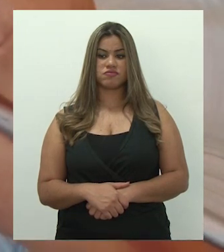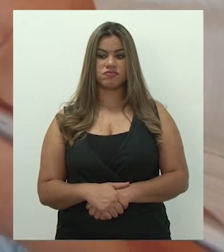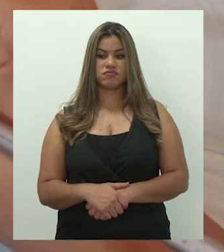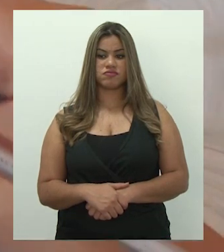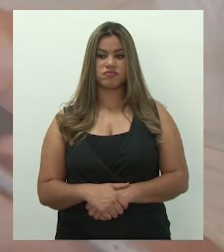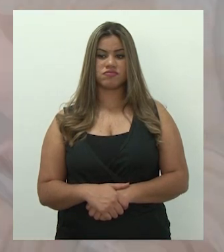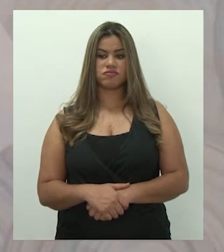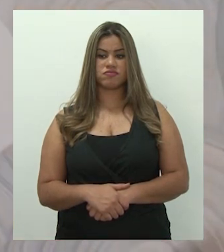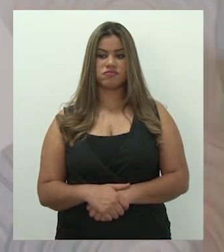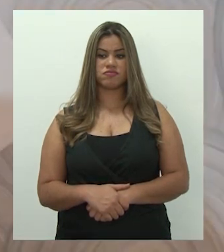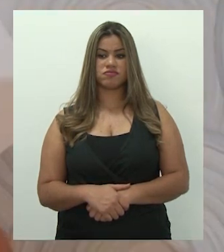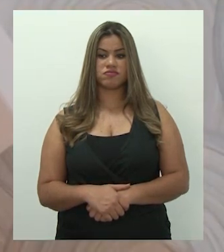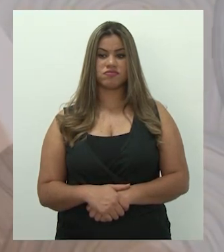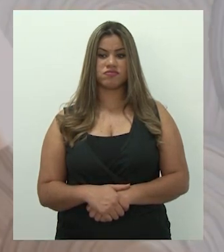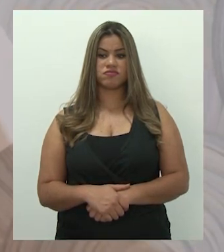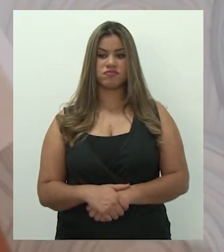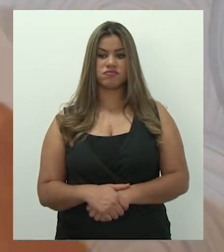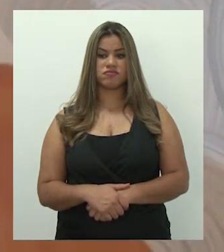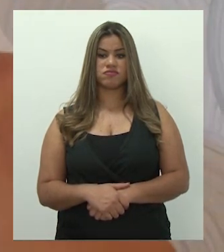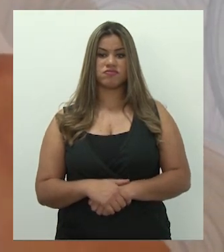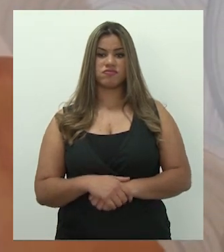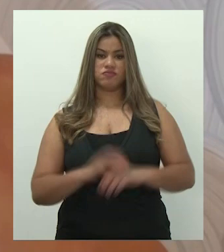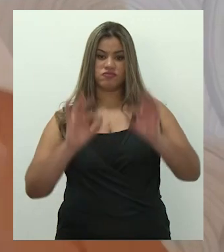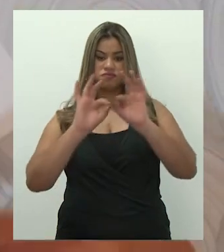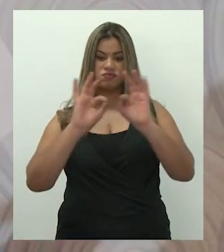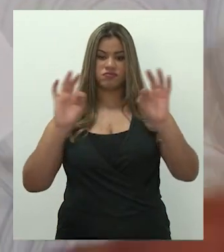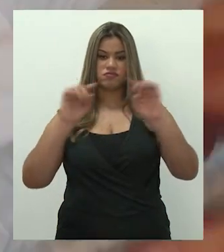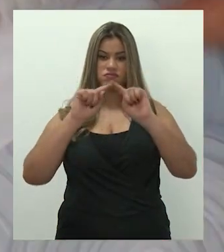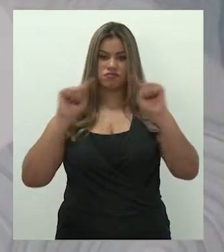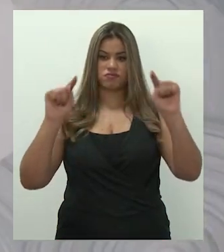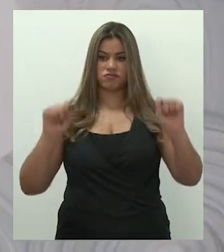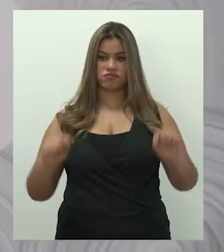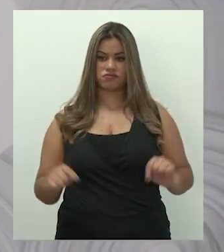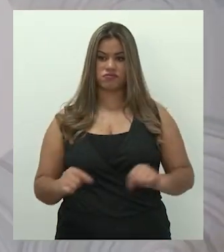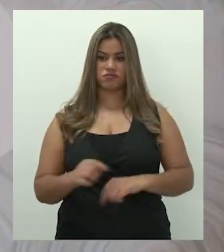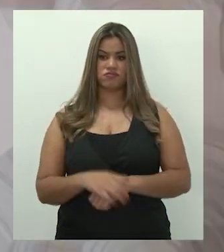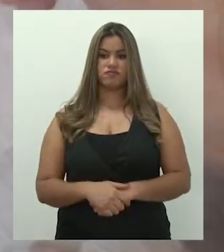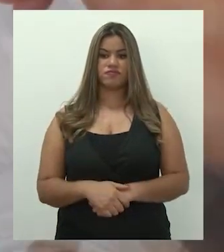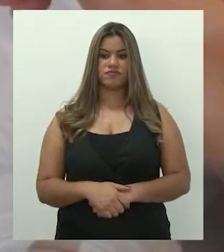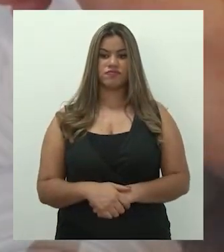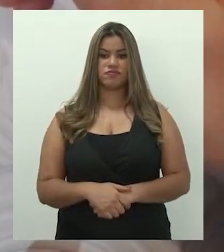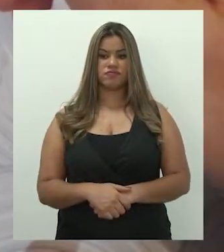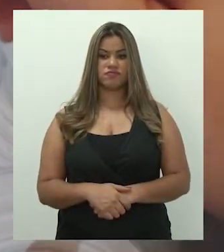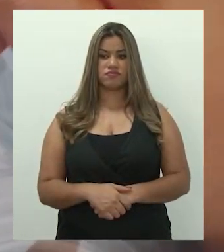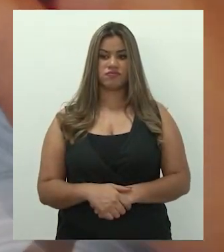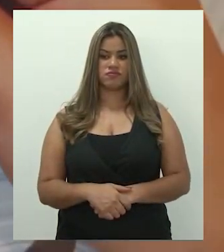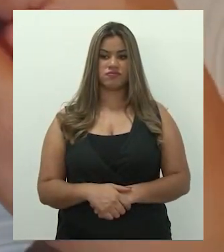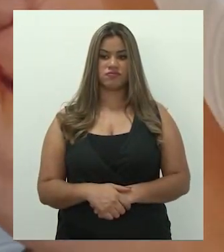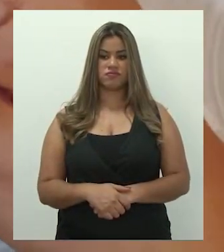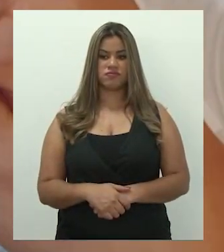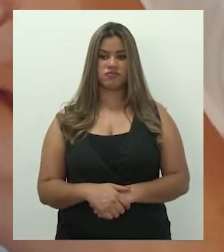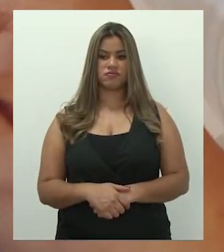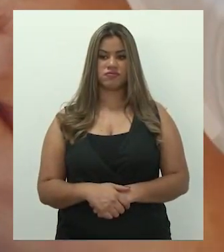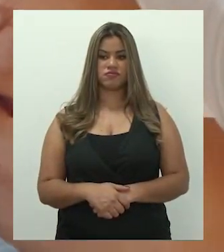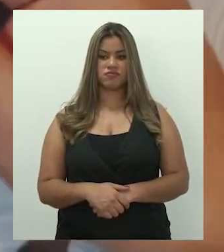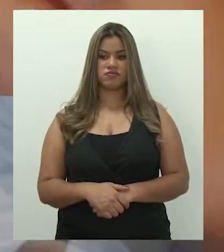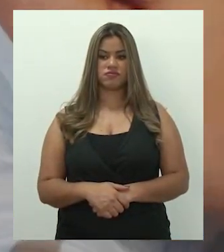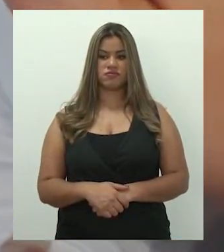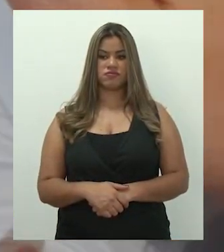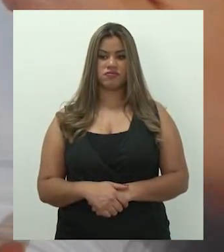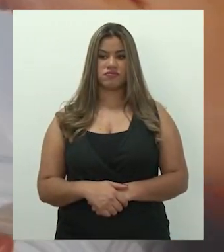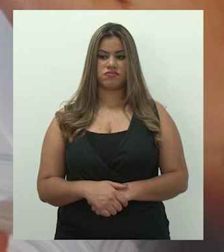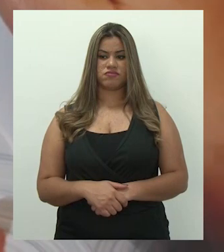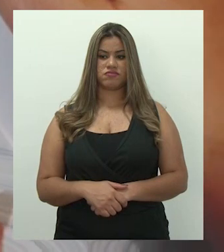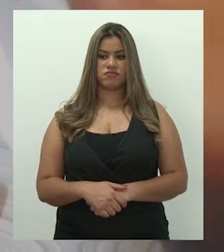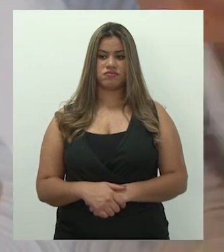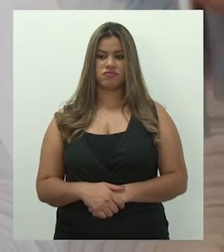Em seguida, você vai fechar novamente a sua figura, unindo as extremidades